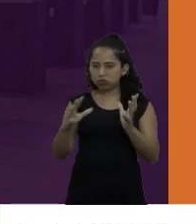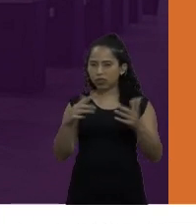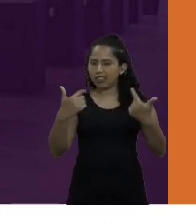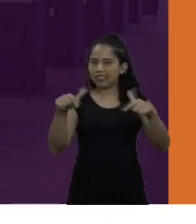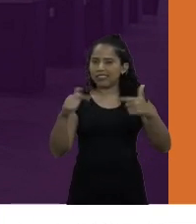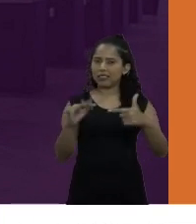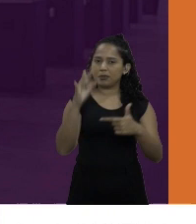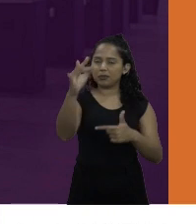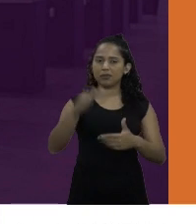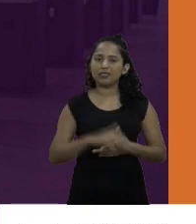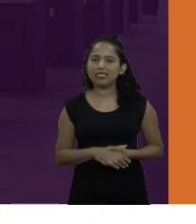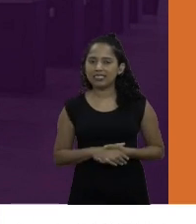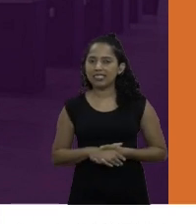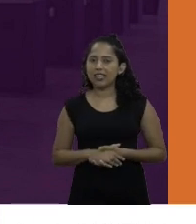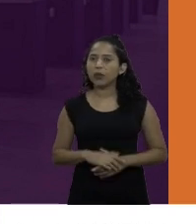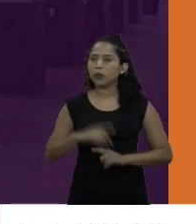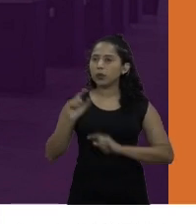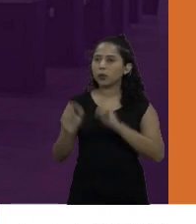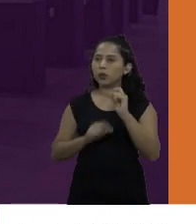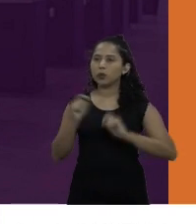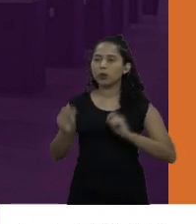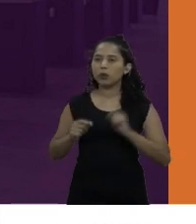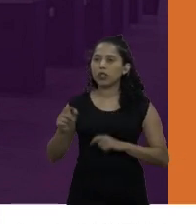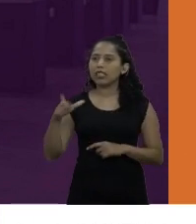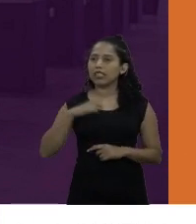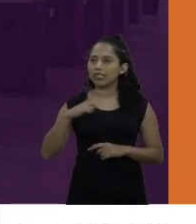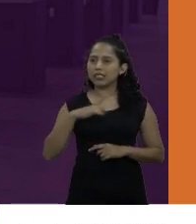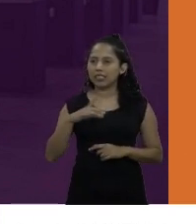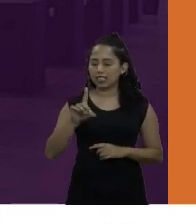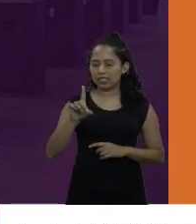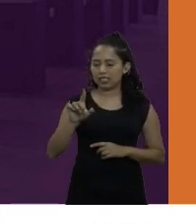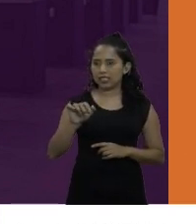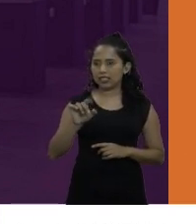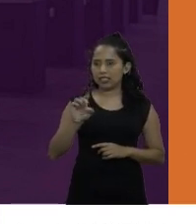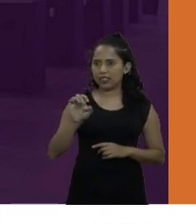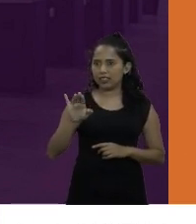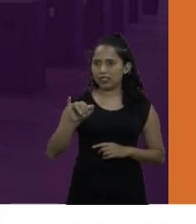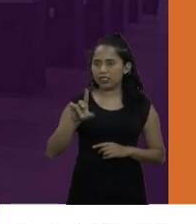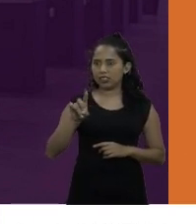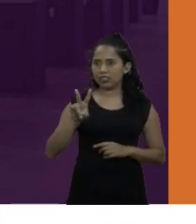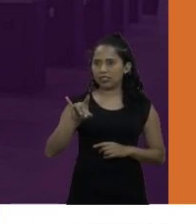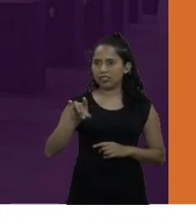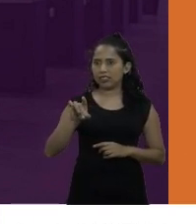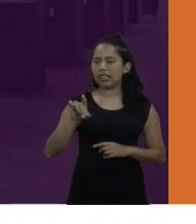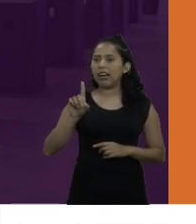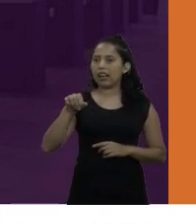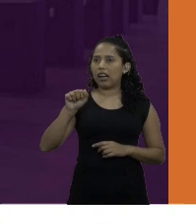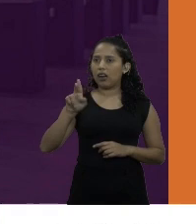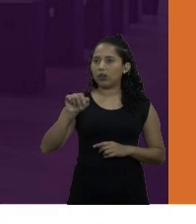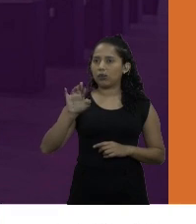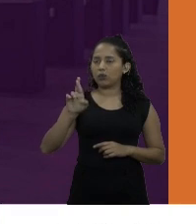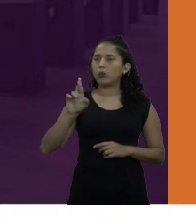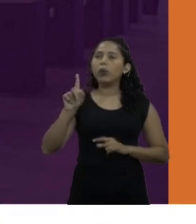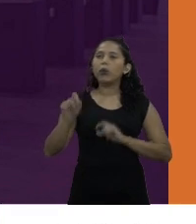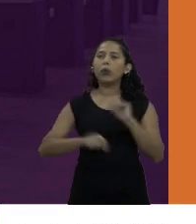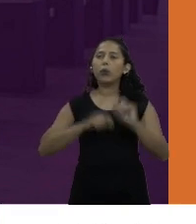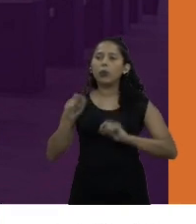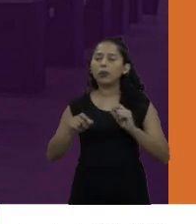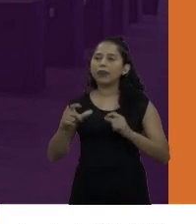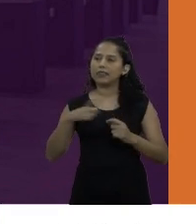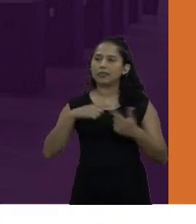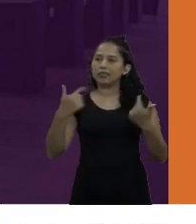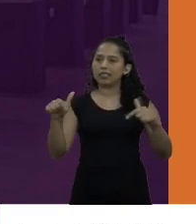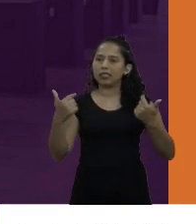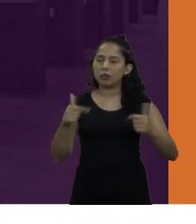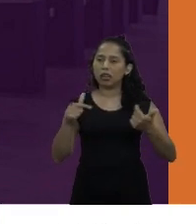onde ele é liderado pelo professor David Autor, e nesse curso a gente esmiuçava o trabalho